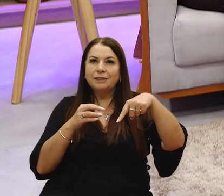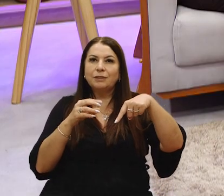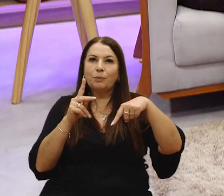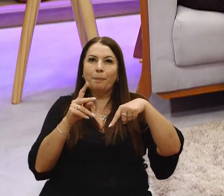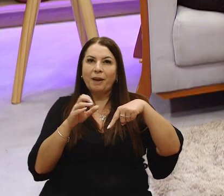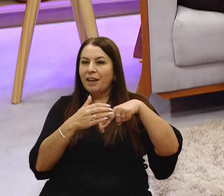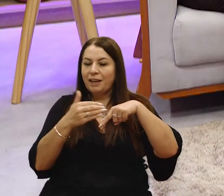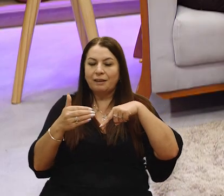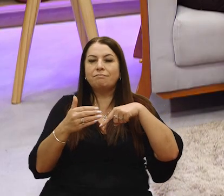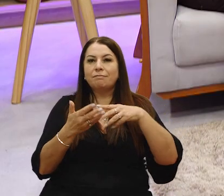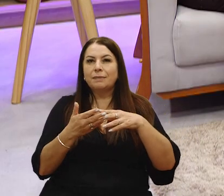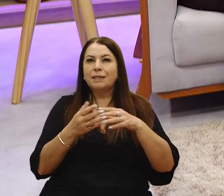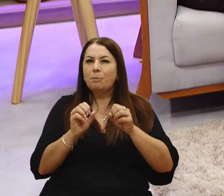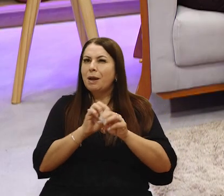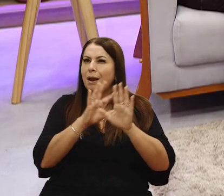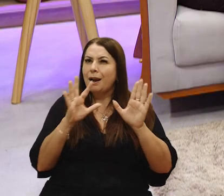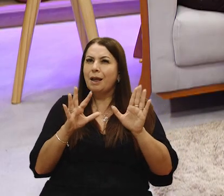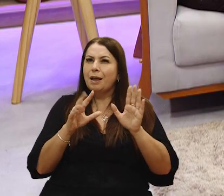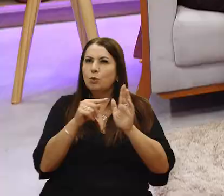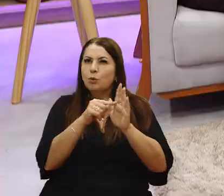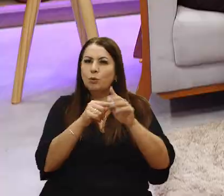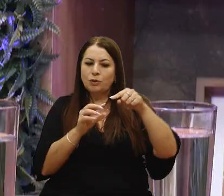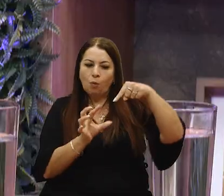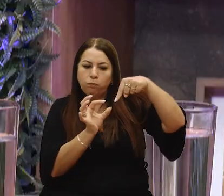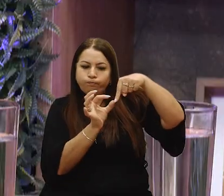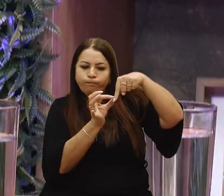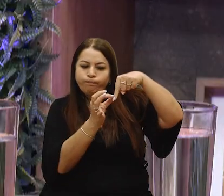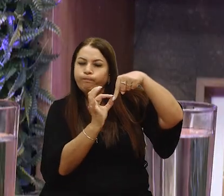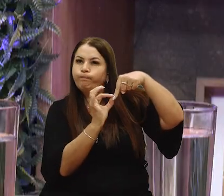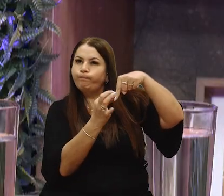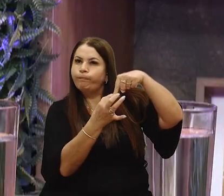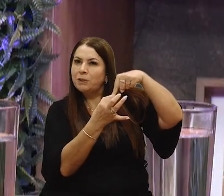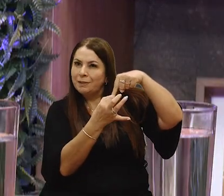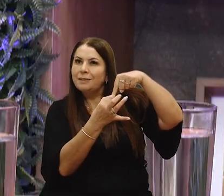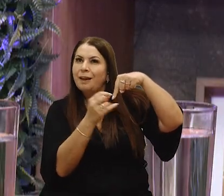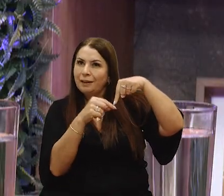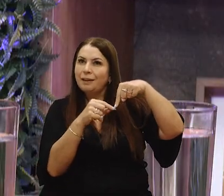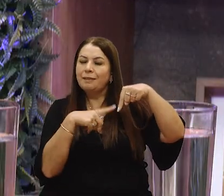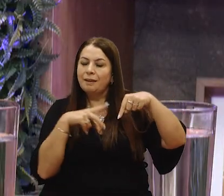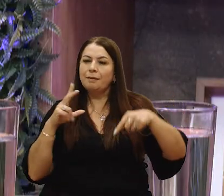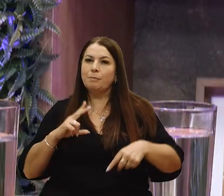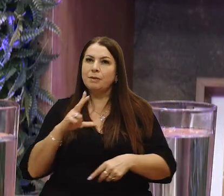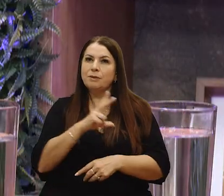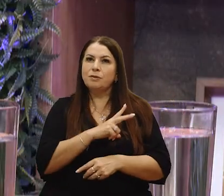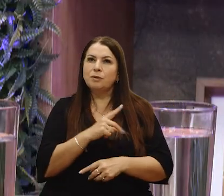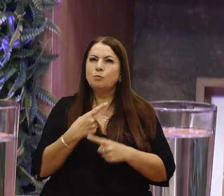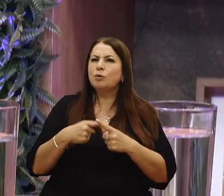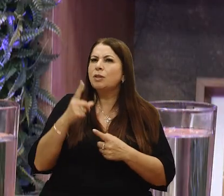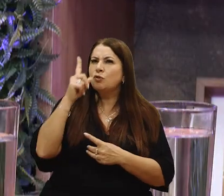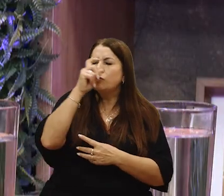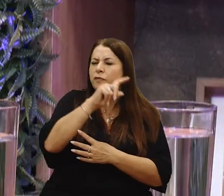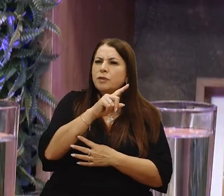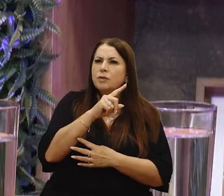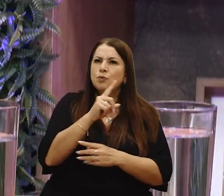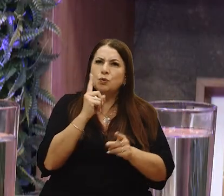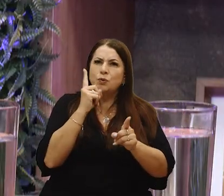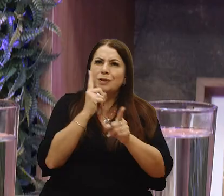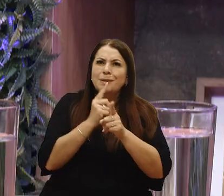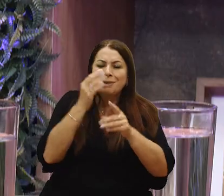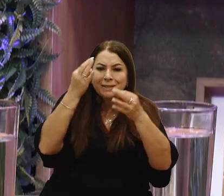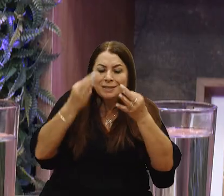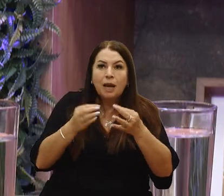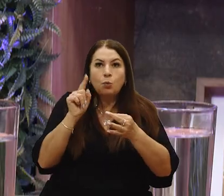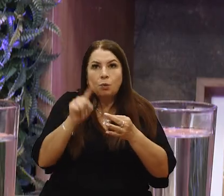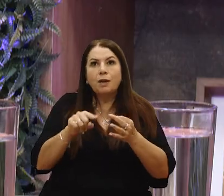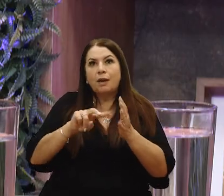os hematomas que aparecem sem uma causa definida. A gente também tem o aspecto que eu te comentei antes do garrotezinho no tornozelo,